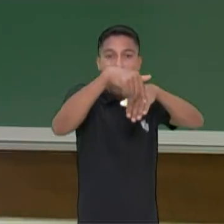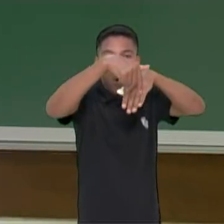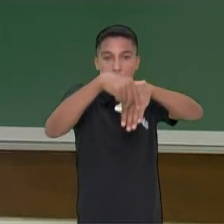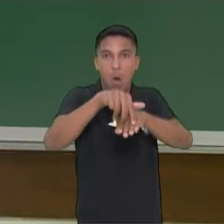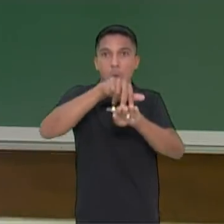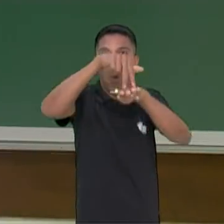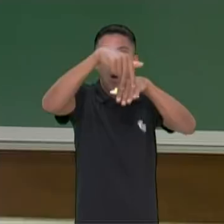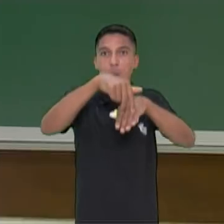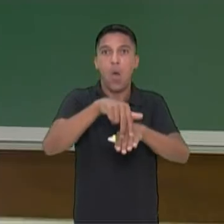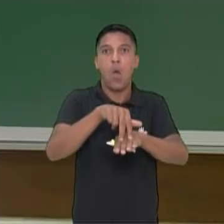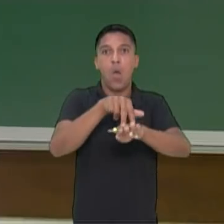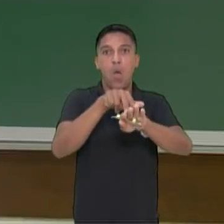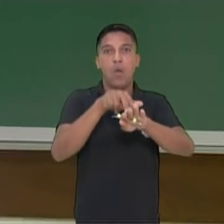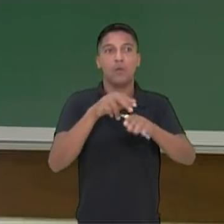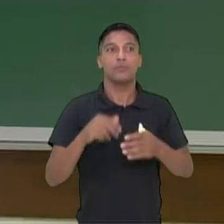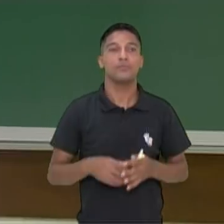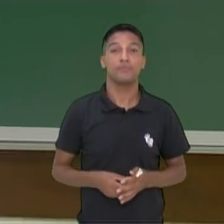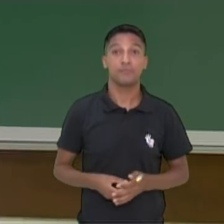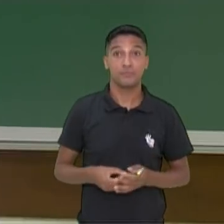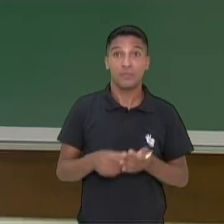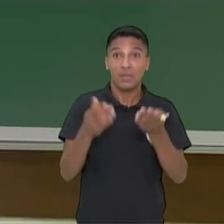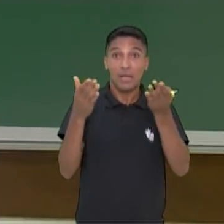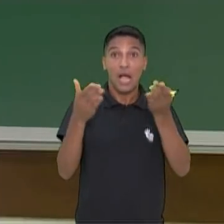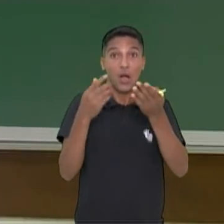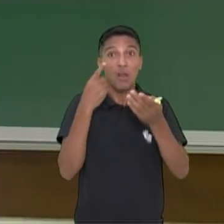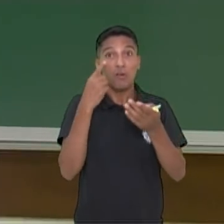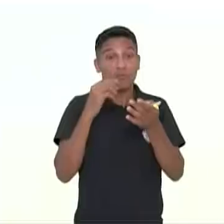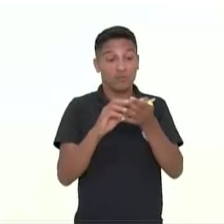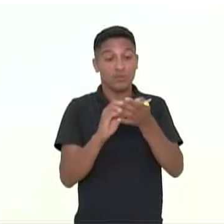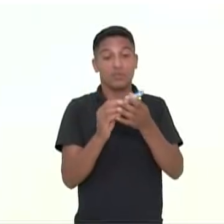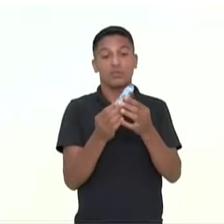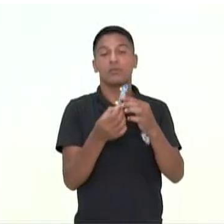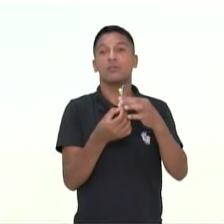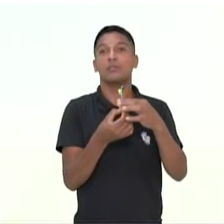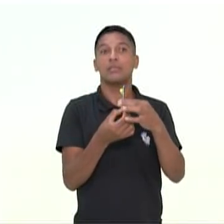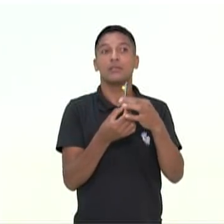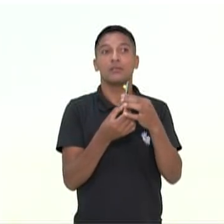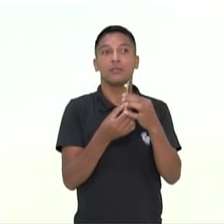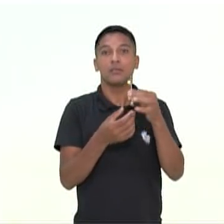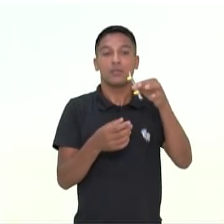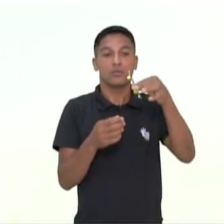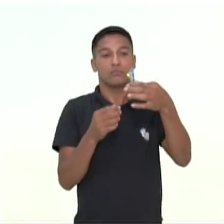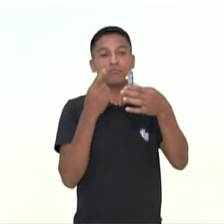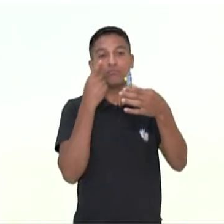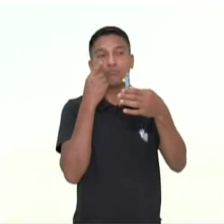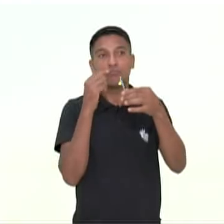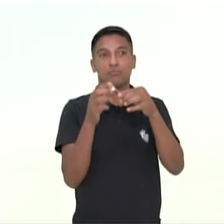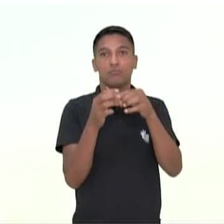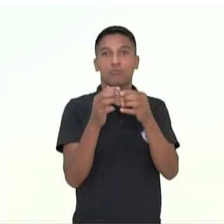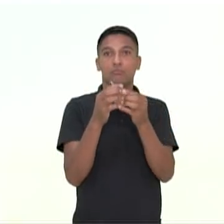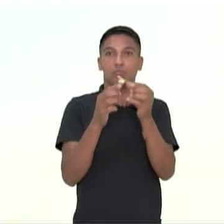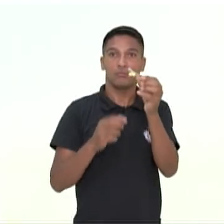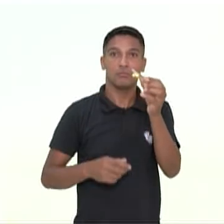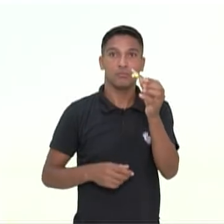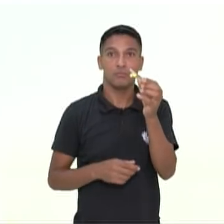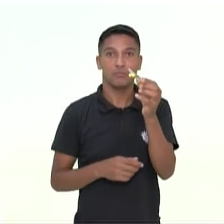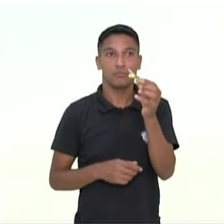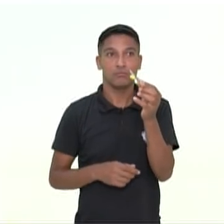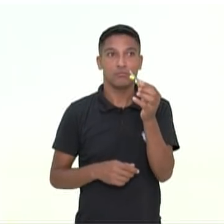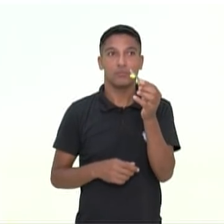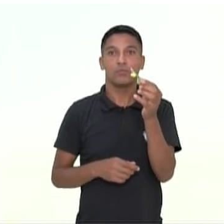certo? Partes do skate, então. Então, a gente vai falar aqui do skate que é usado